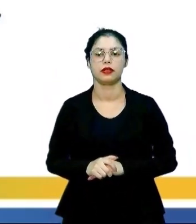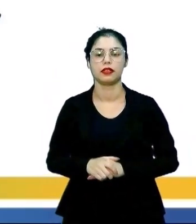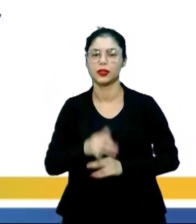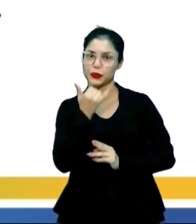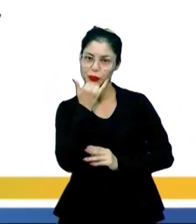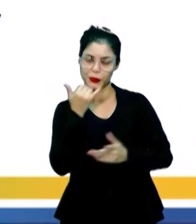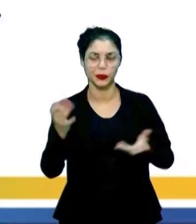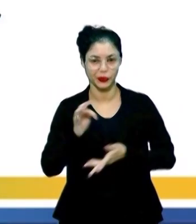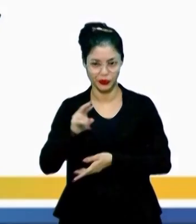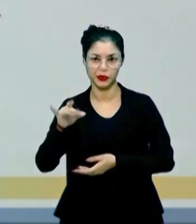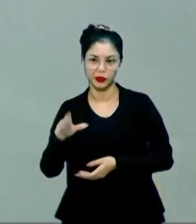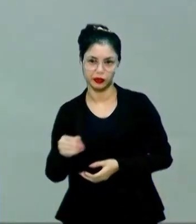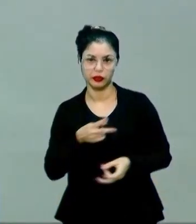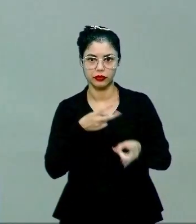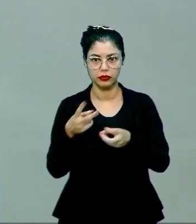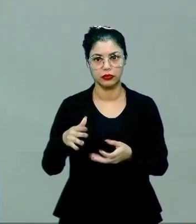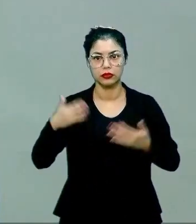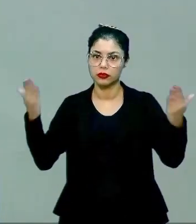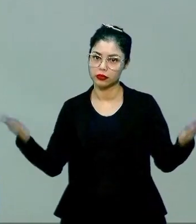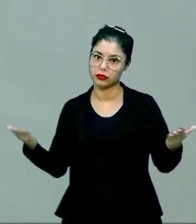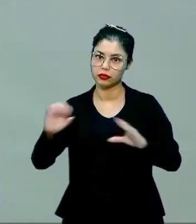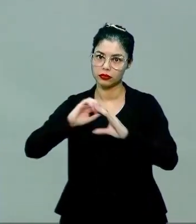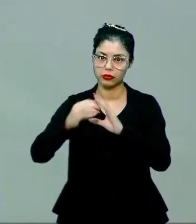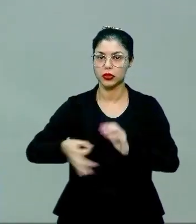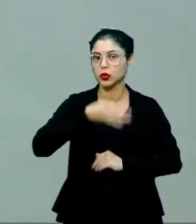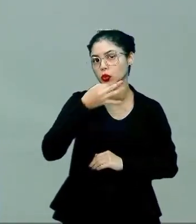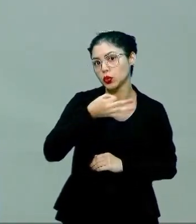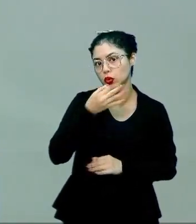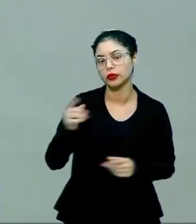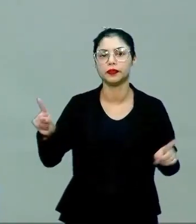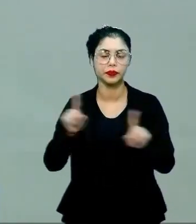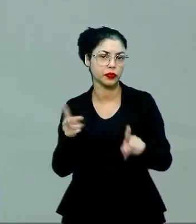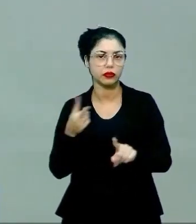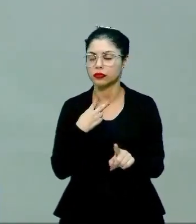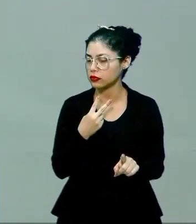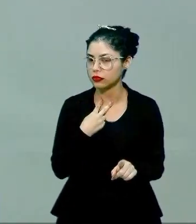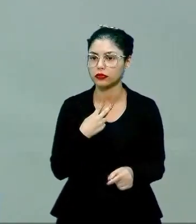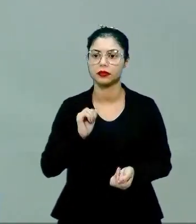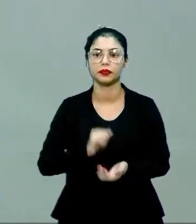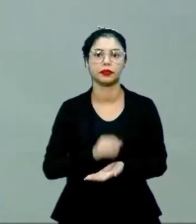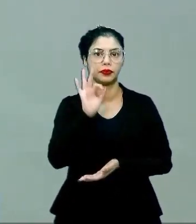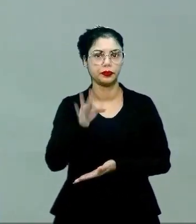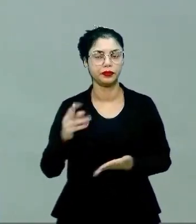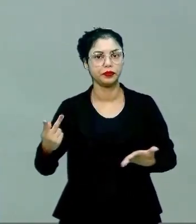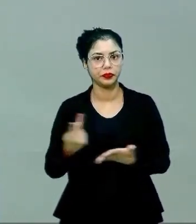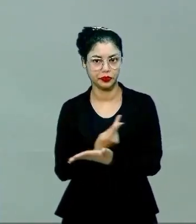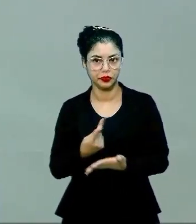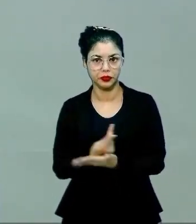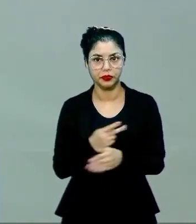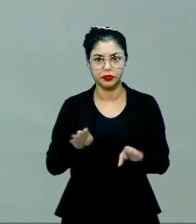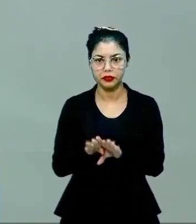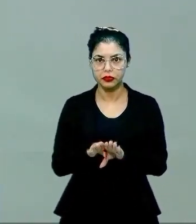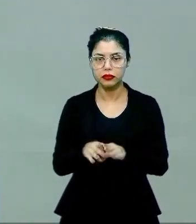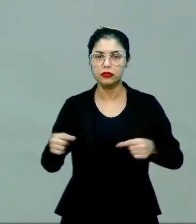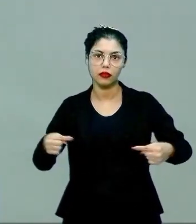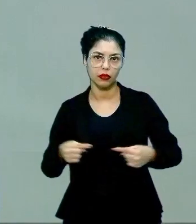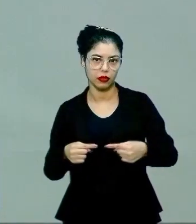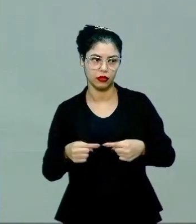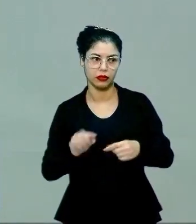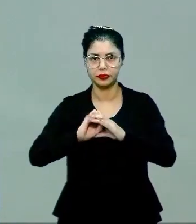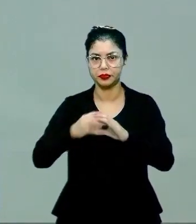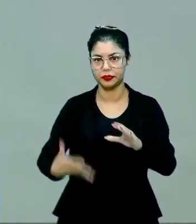catequético, no observador. Então, essas opções não poderiam ser as corretas justamente porque não está de acordo